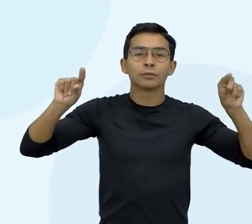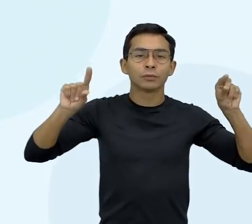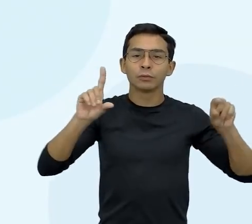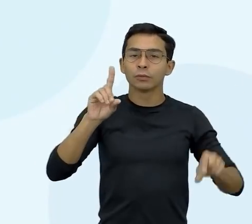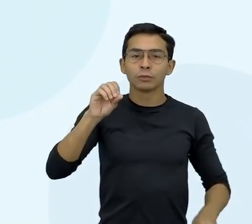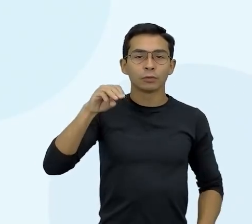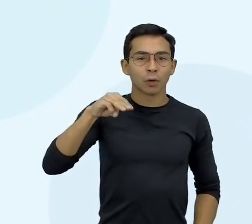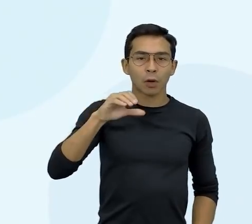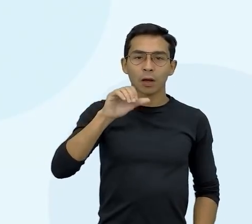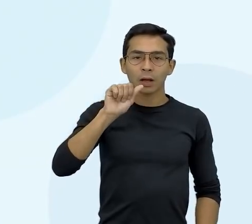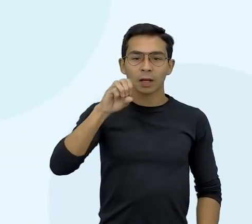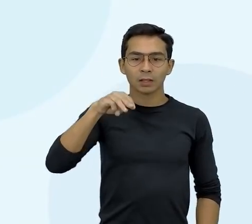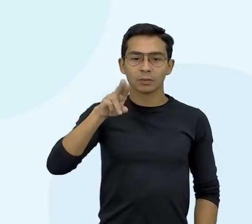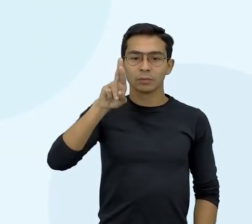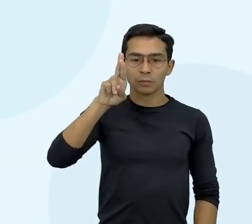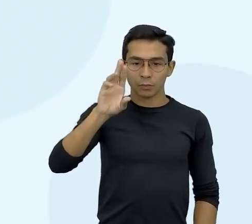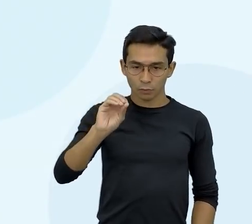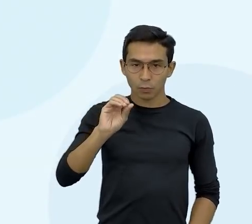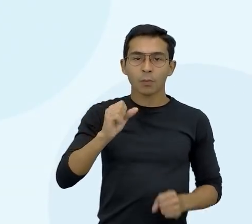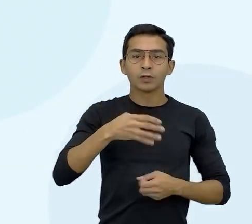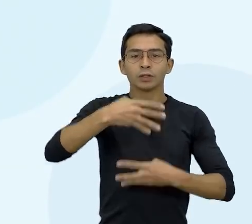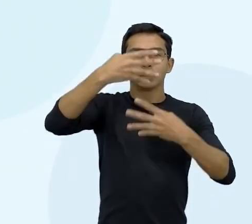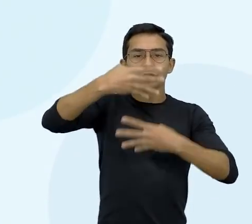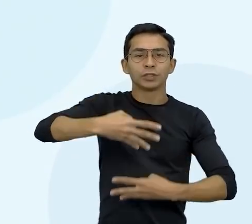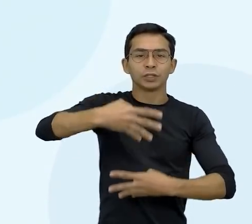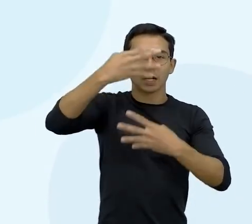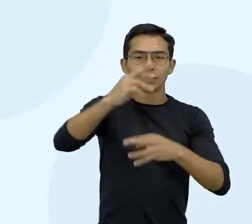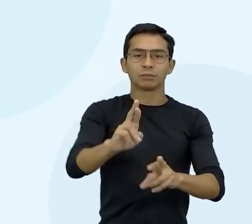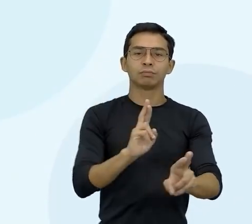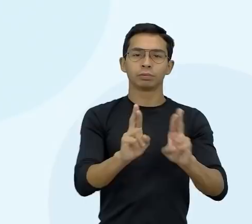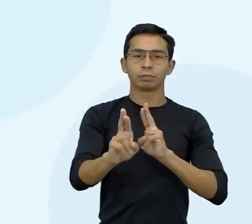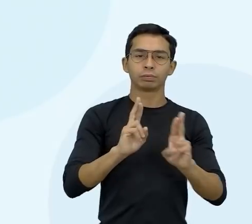literária uma obra polêmica. 1 minuto e valendo.